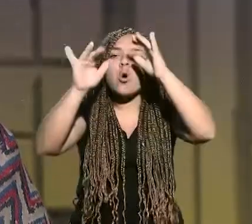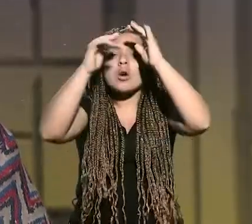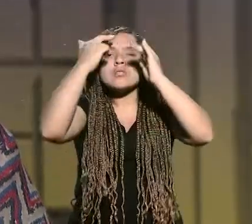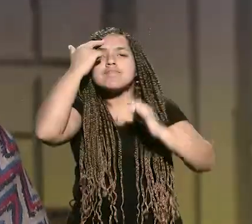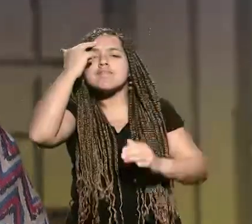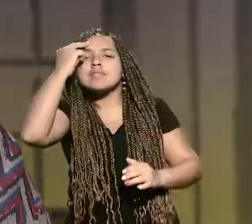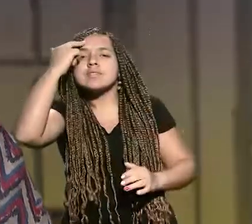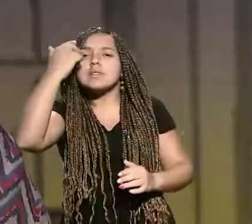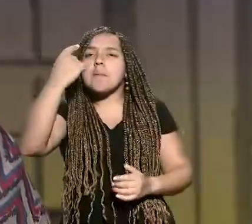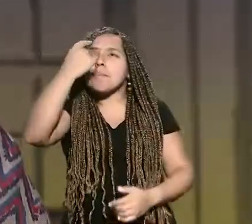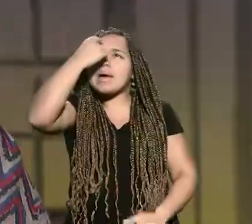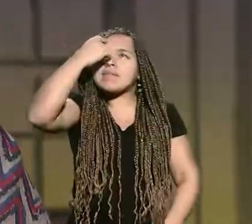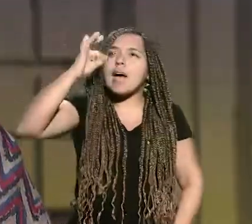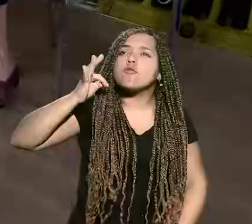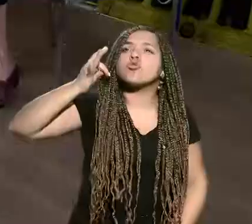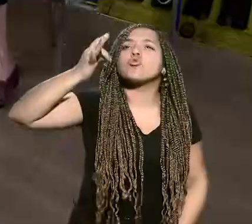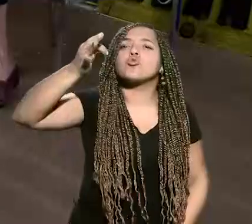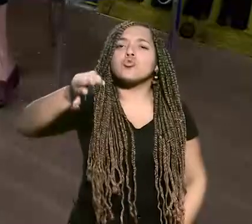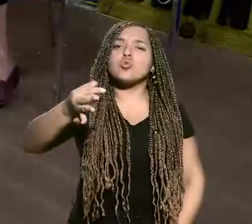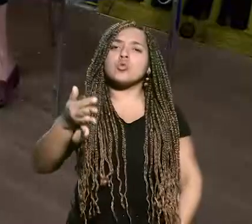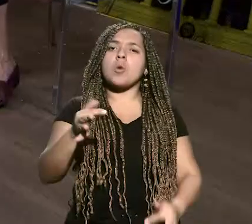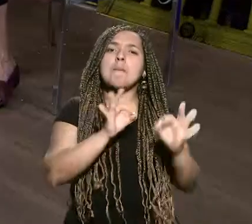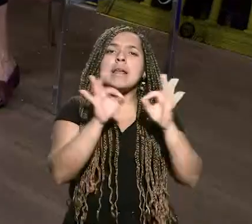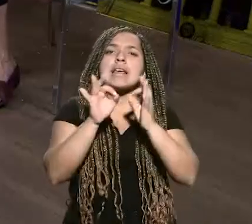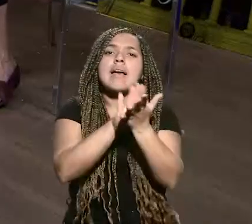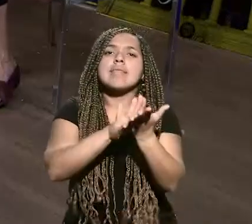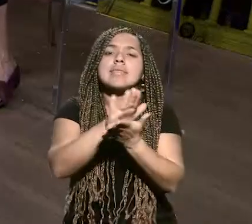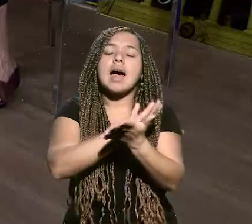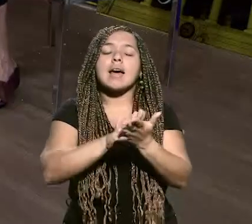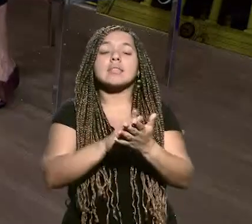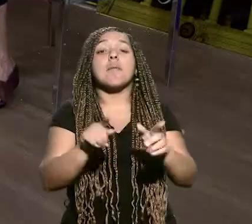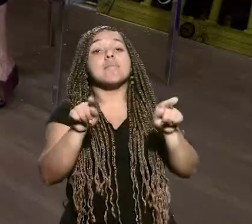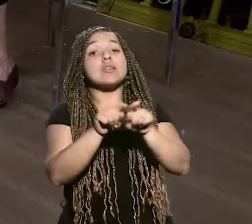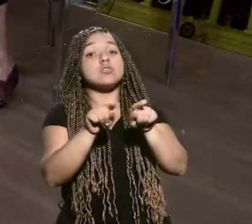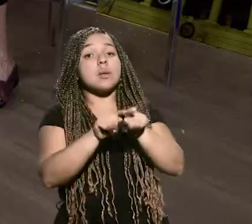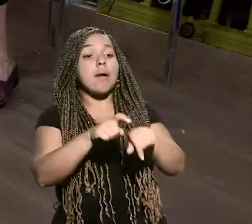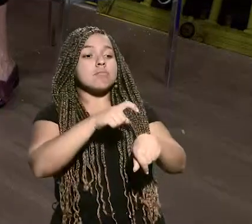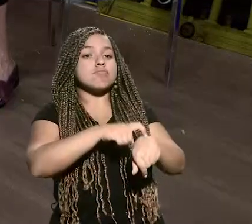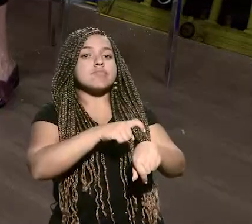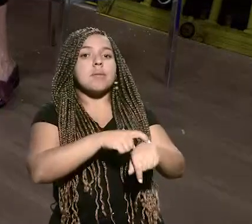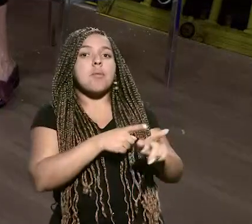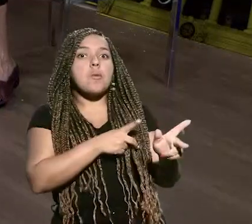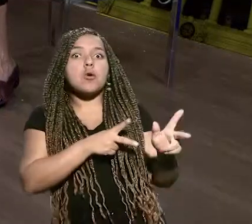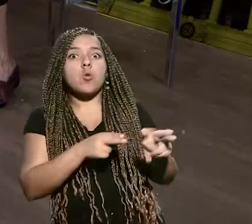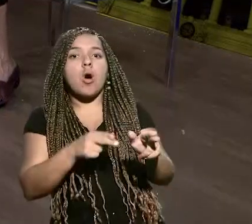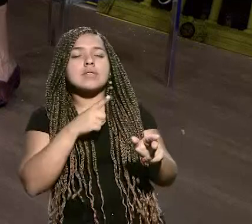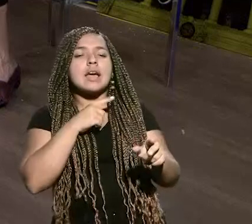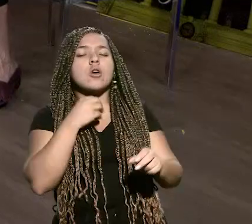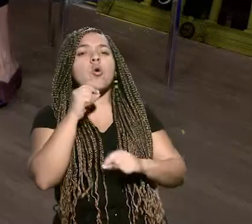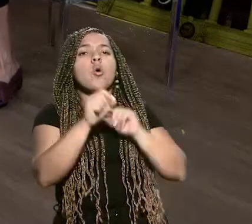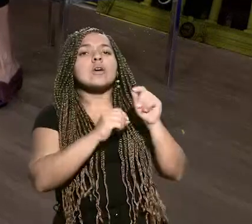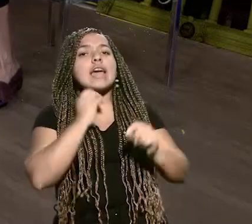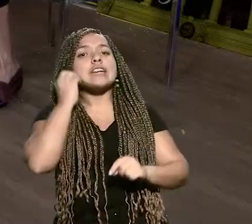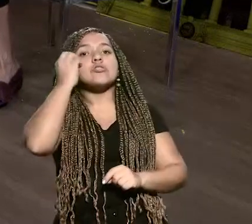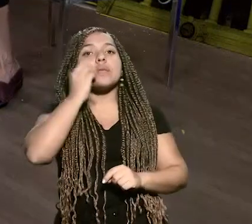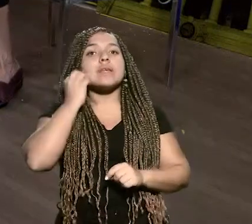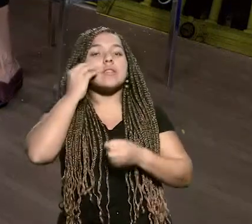Roberta? Pensar que as nossas crianças, as crianças que a Janete acompanha, sobretudo